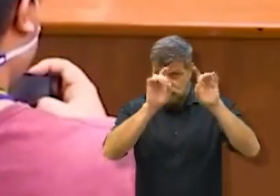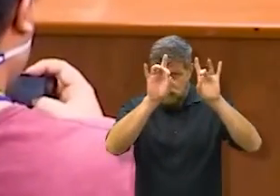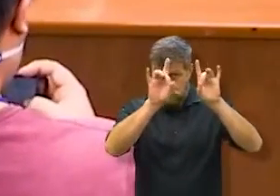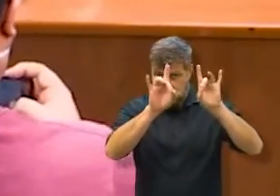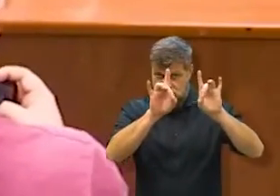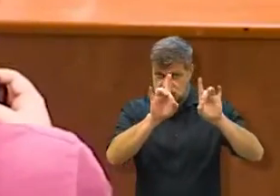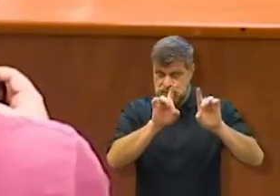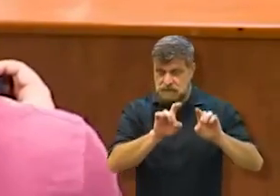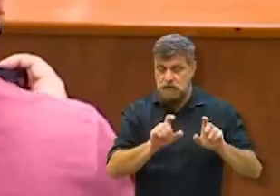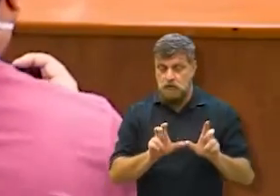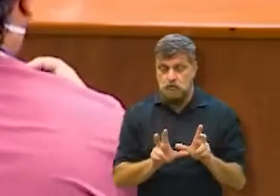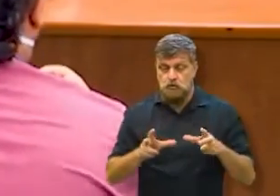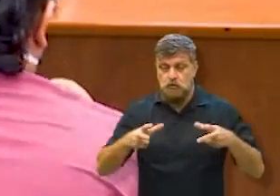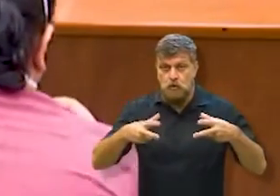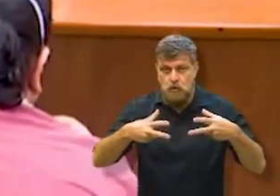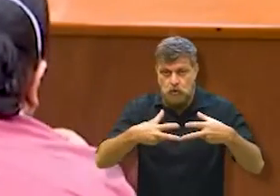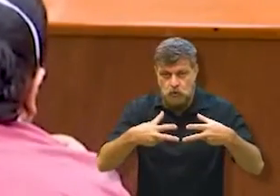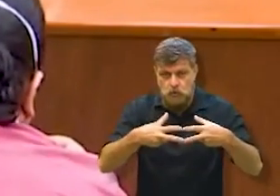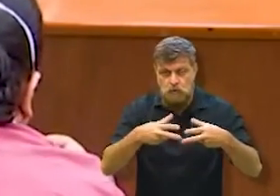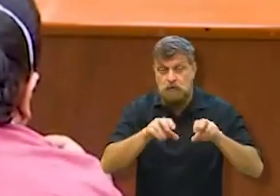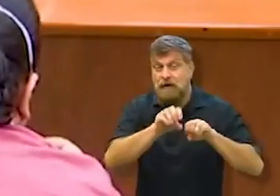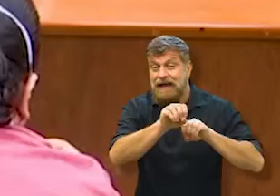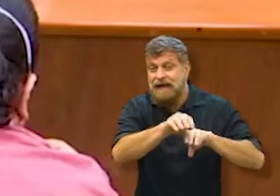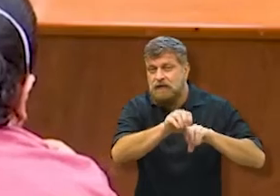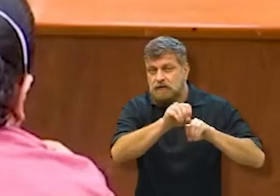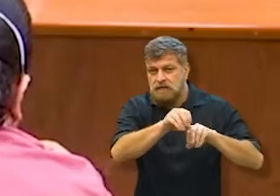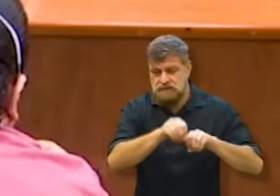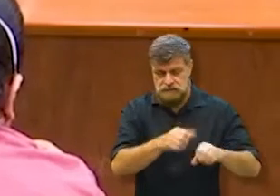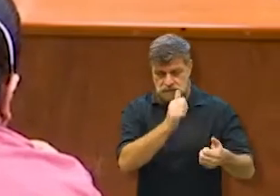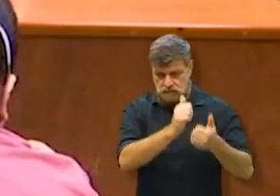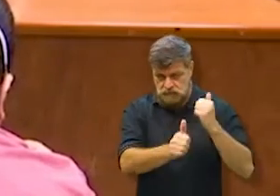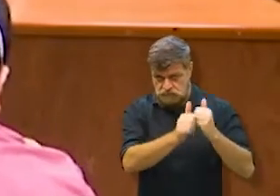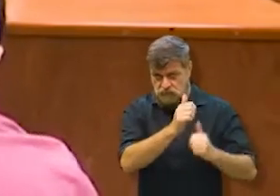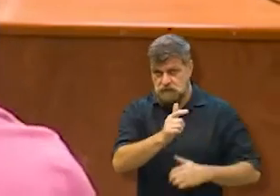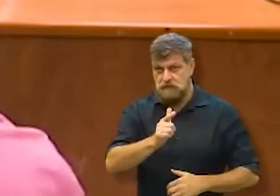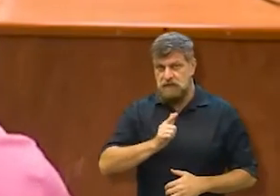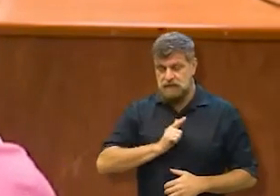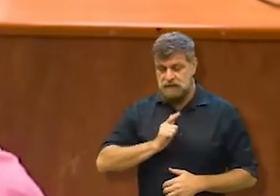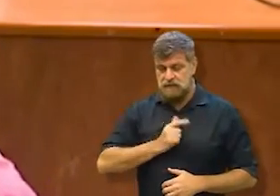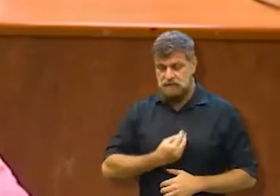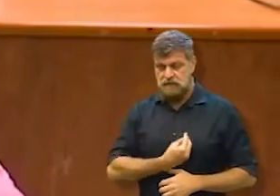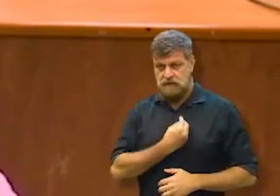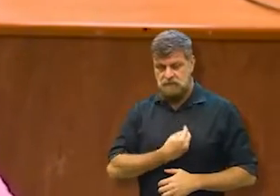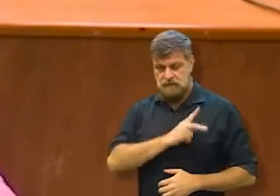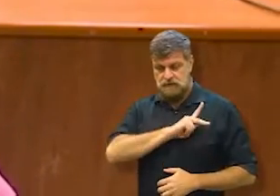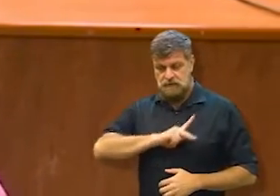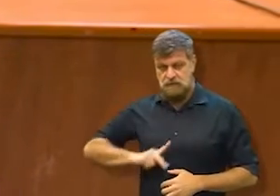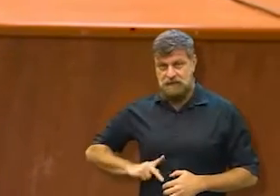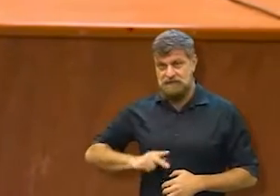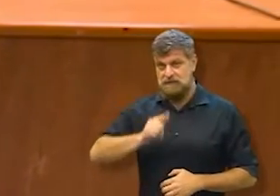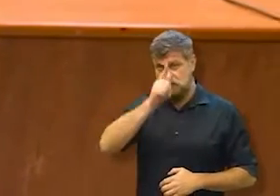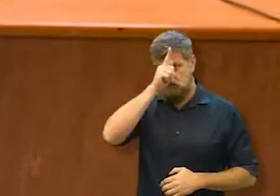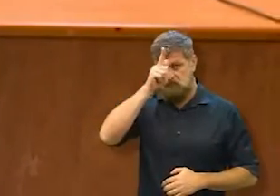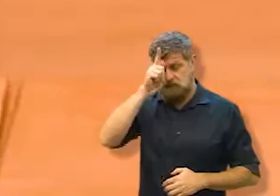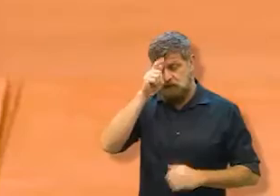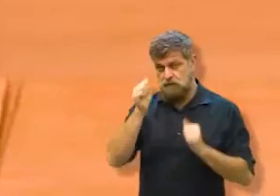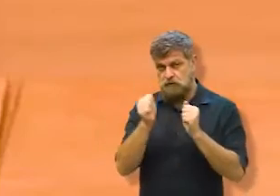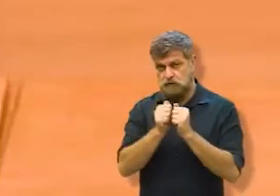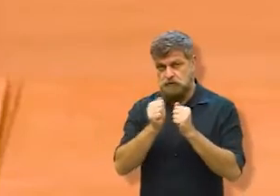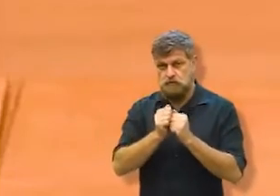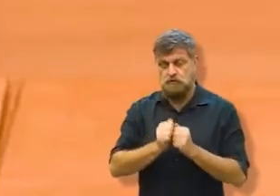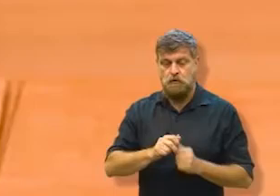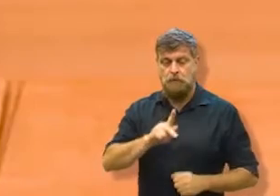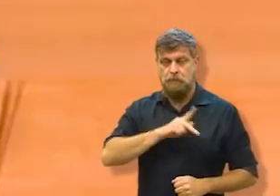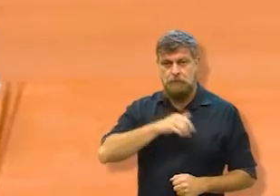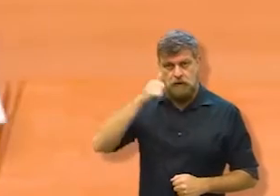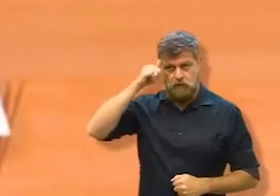A reunião extraordinária da Comissão Permanente de Educação e Esporte contou com o presidente Gustavo Peta e